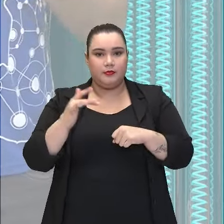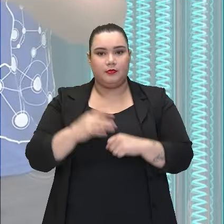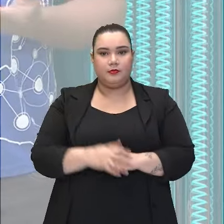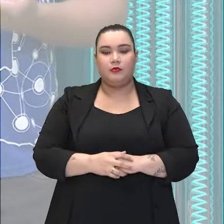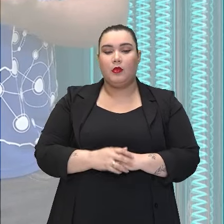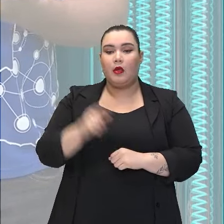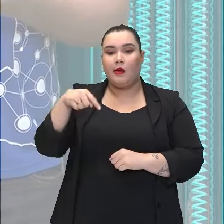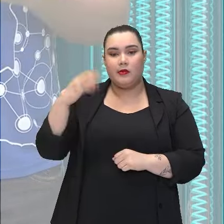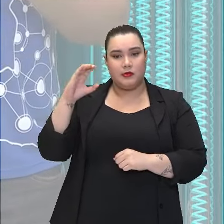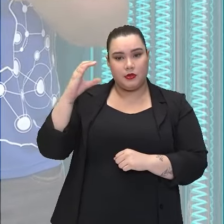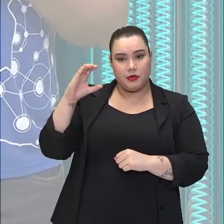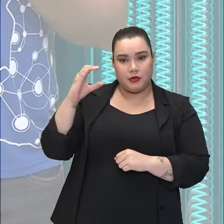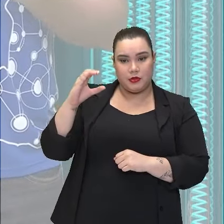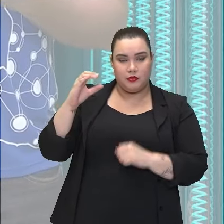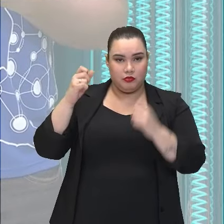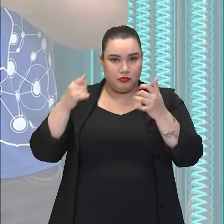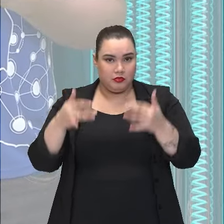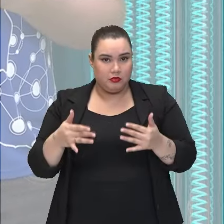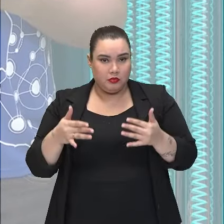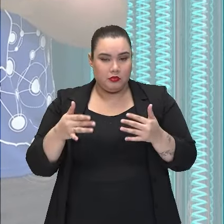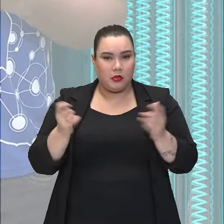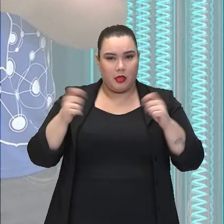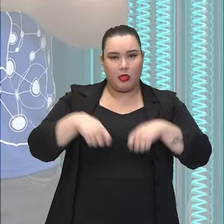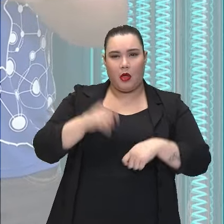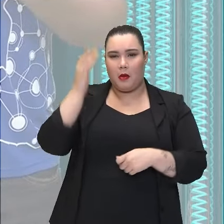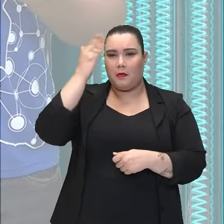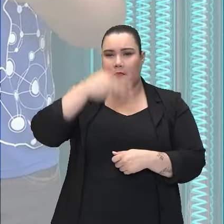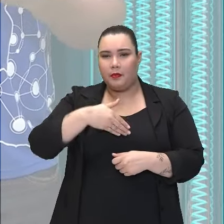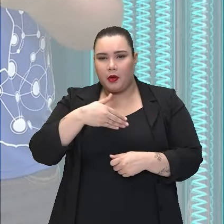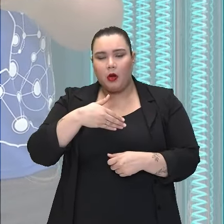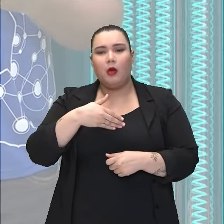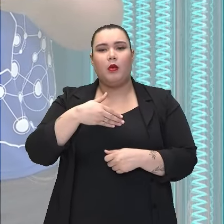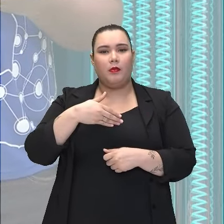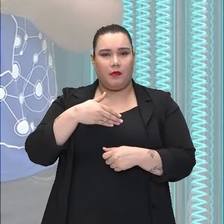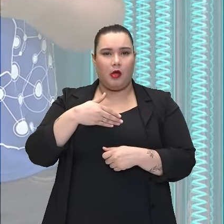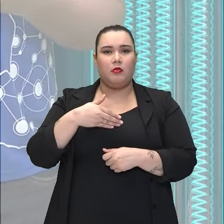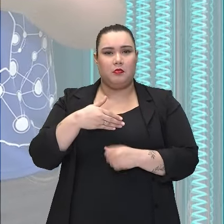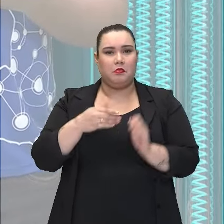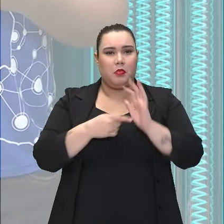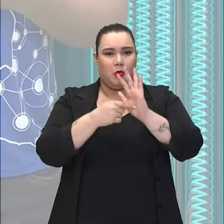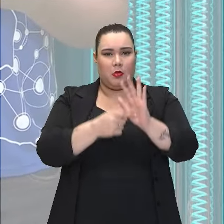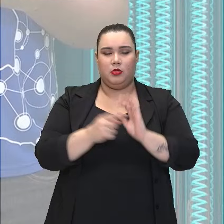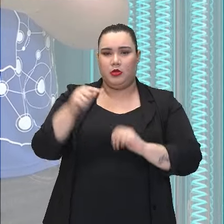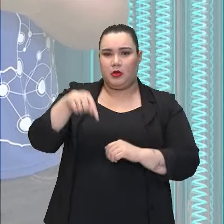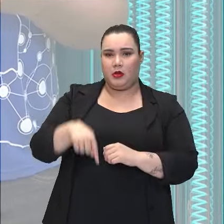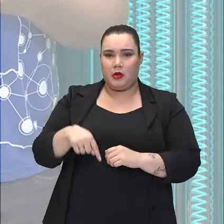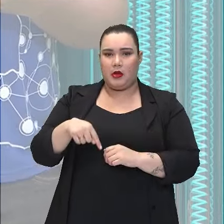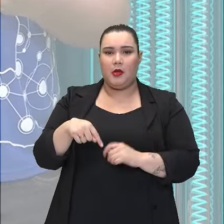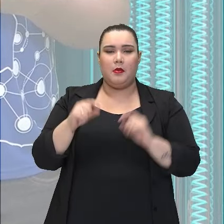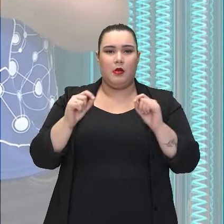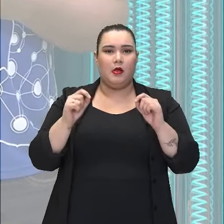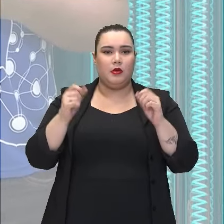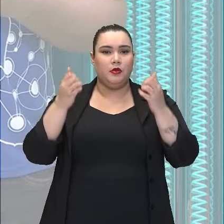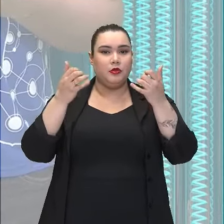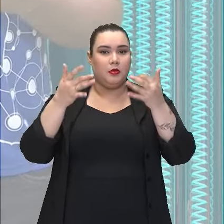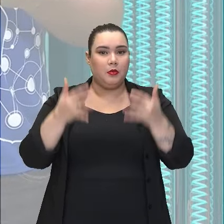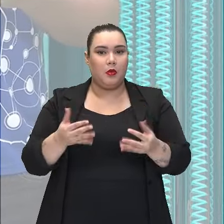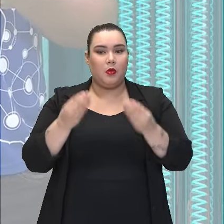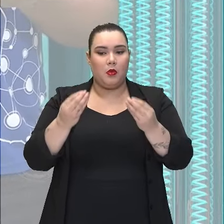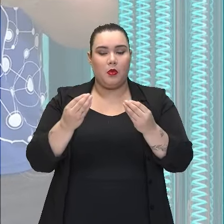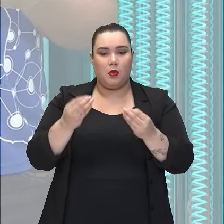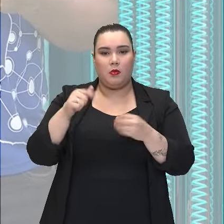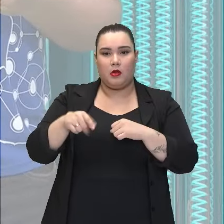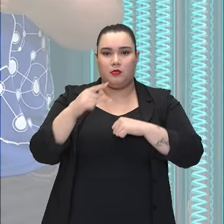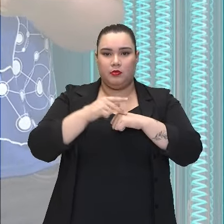forma científica? Será que nós podemos comprovar, dizer que a forma como ele conta, que ele explica como o diamante surgiu,